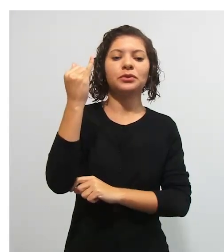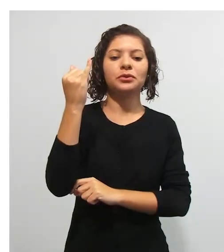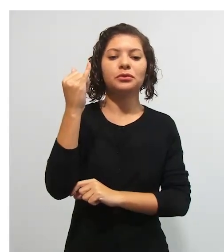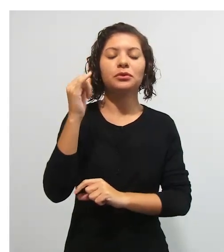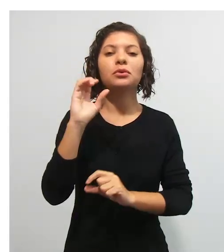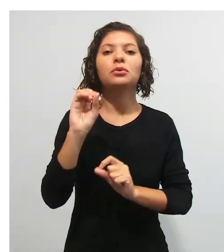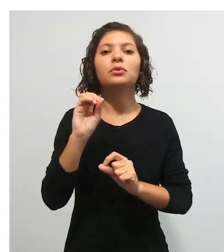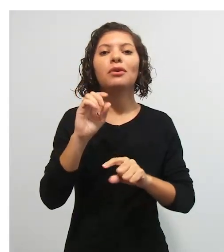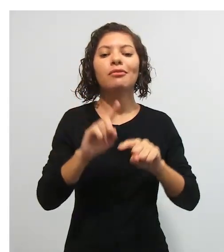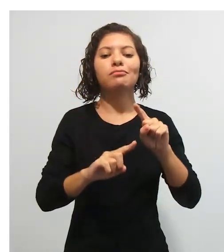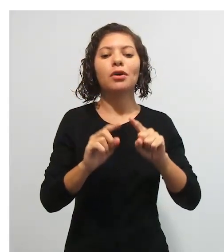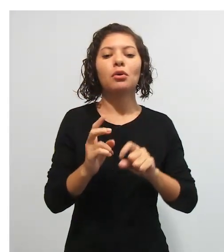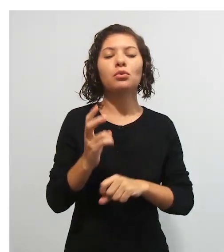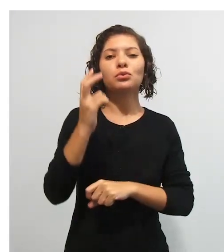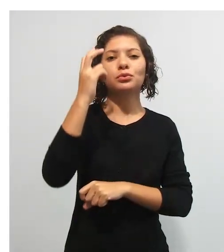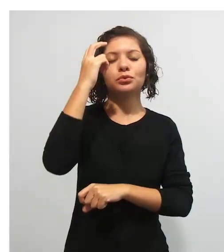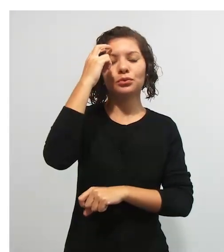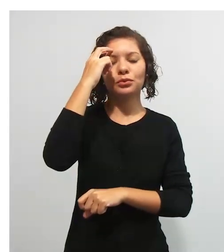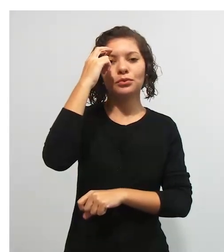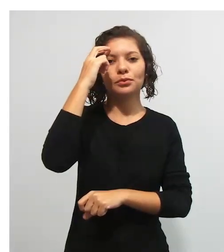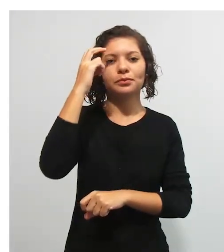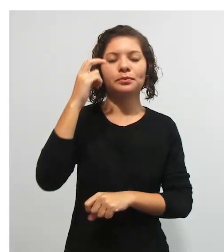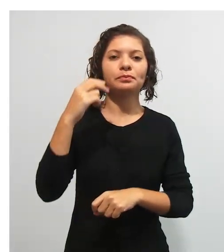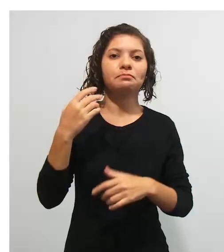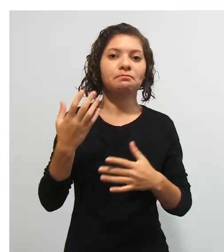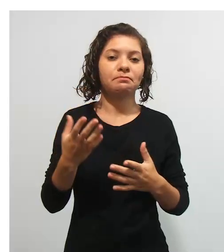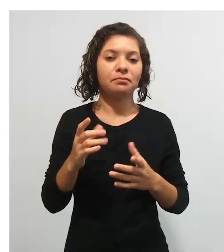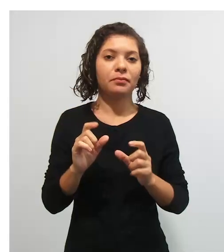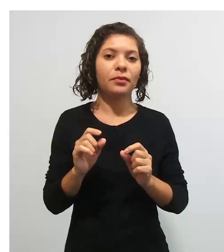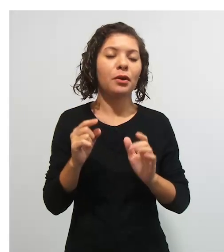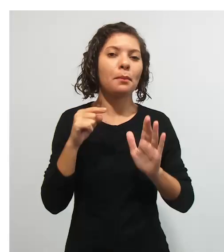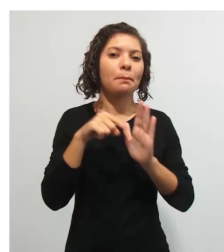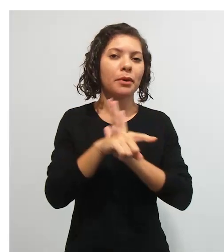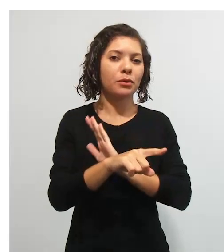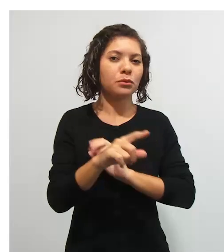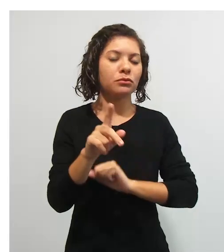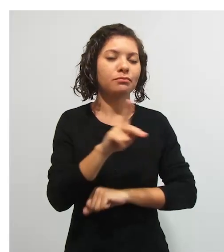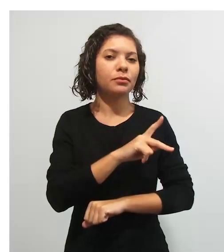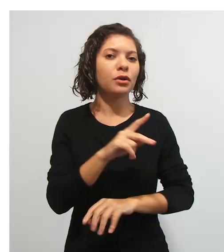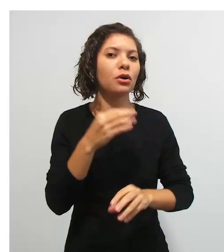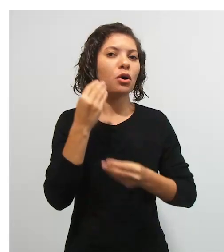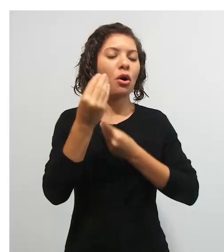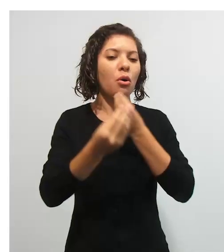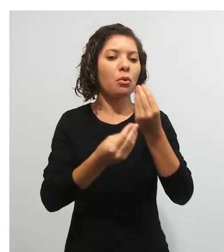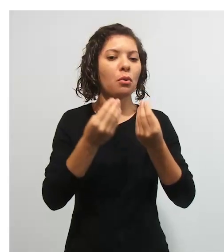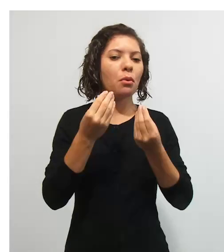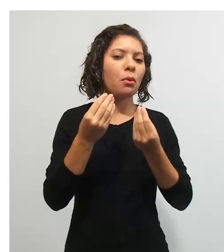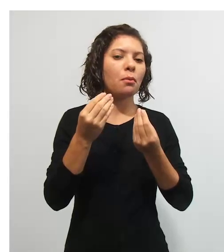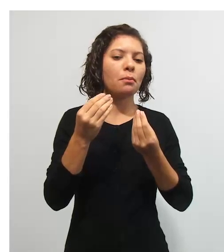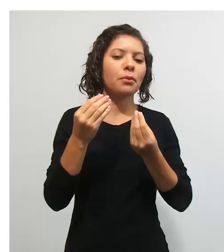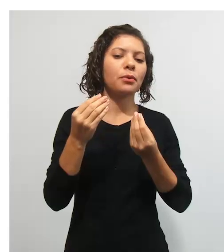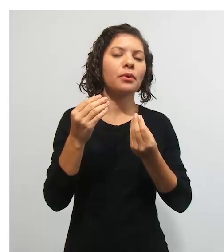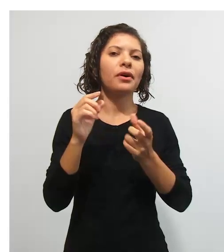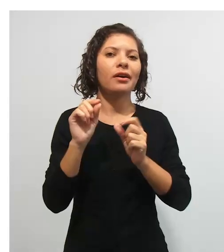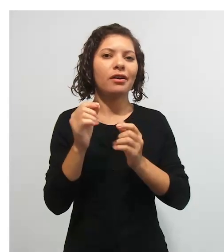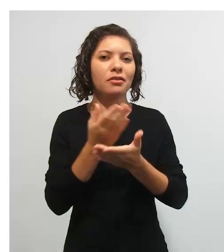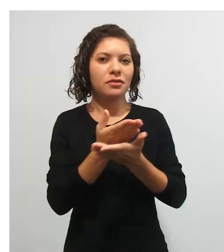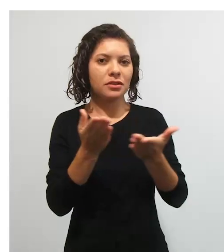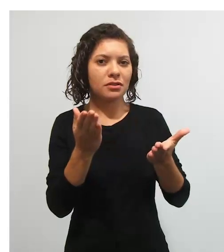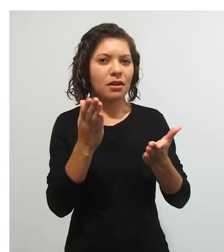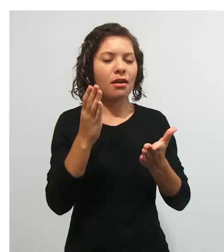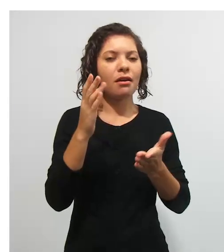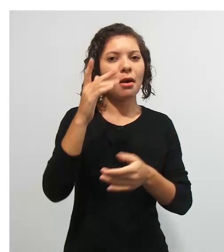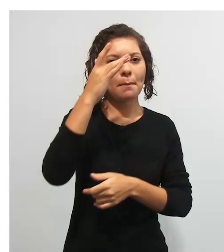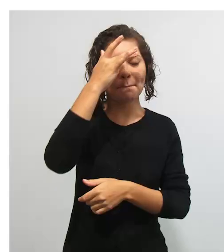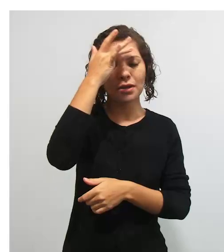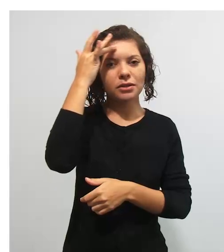que a justificam como objeto cultural. E aí eu pergunto, professor, como essas ideias defendidas por vocês,